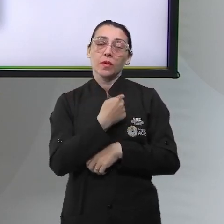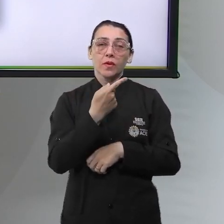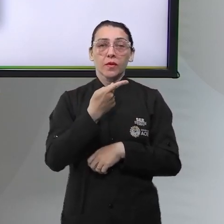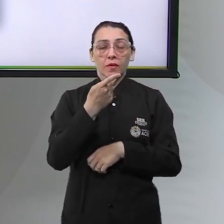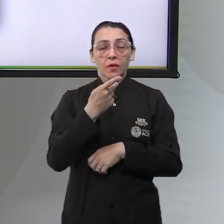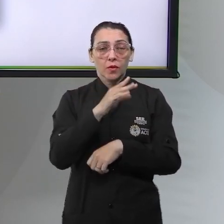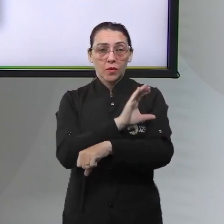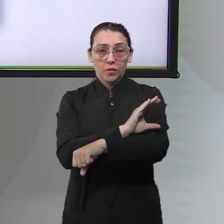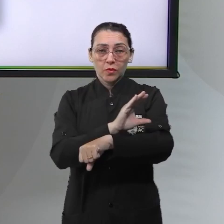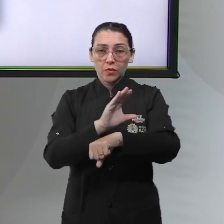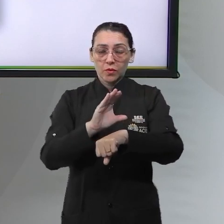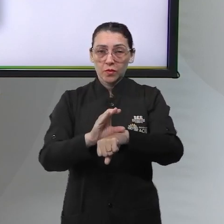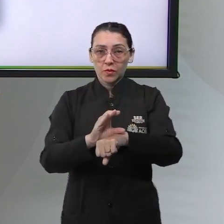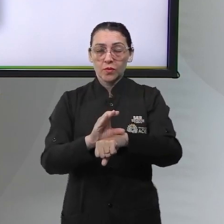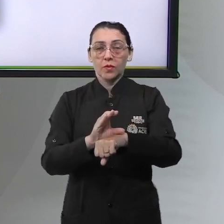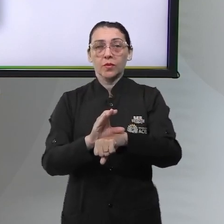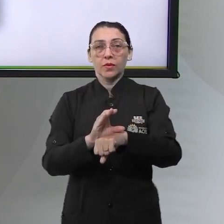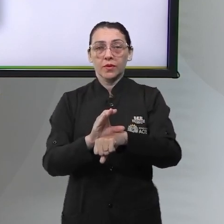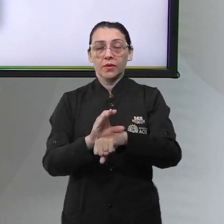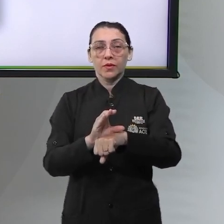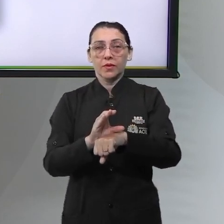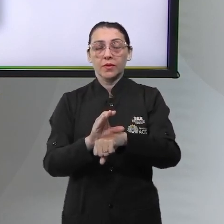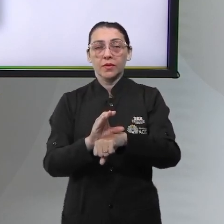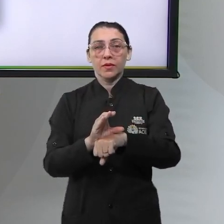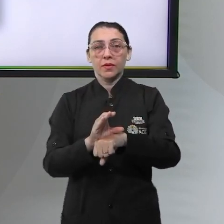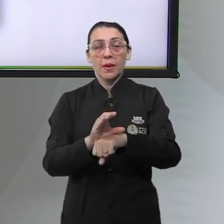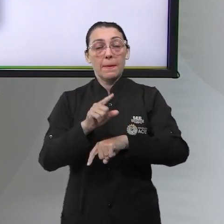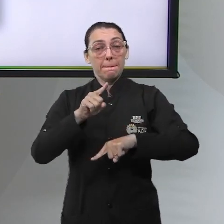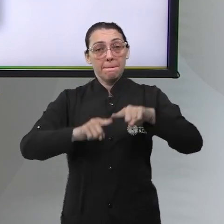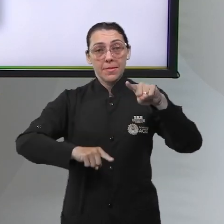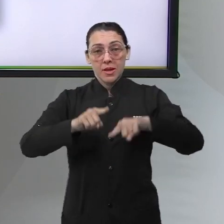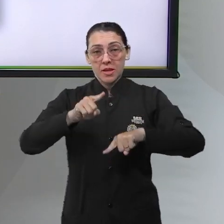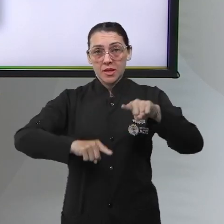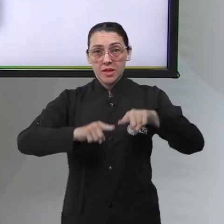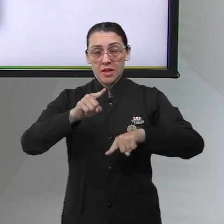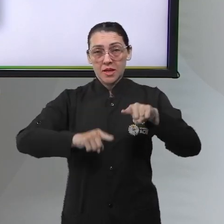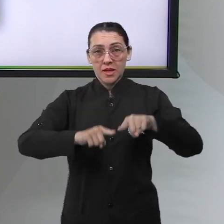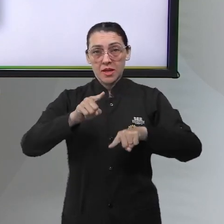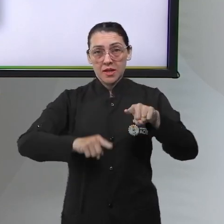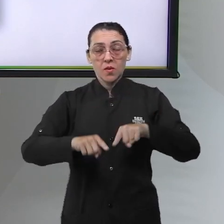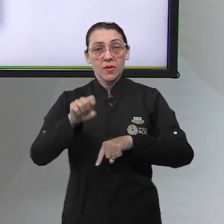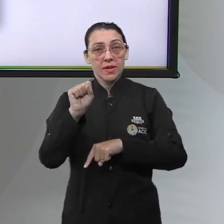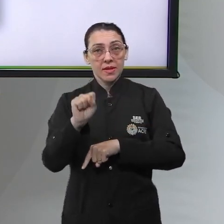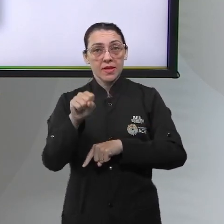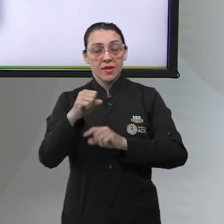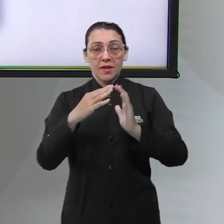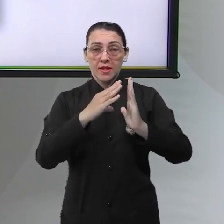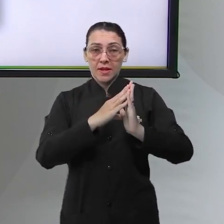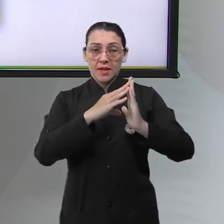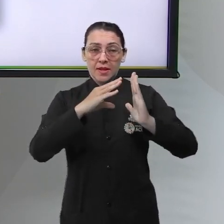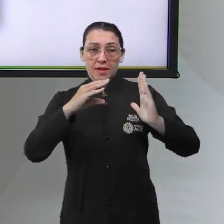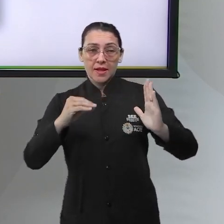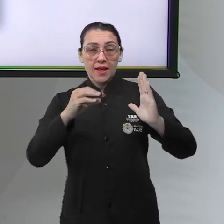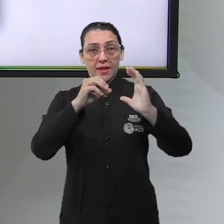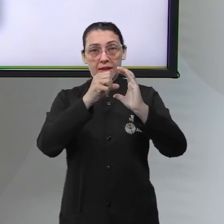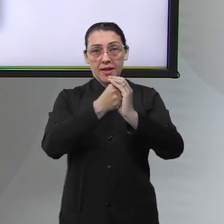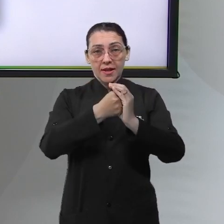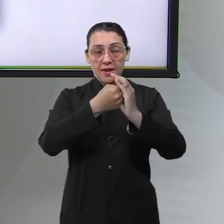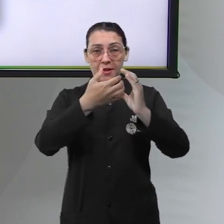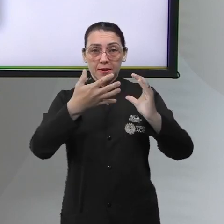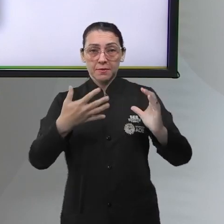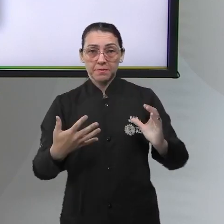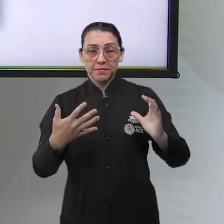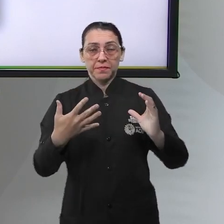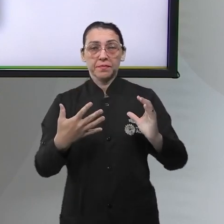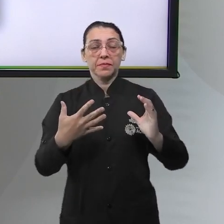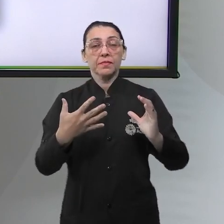de cultura, então, a cultura material, ela sim irá refletir as características,